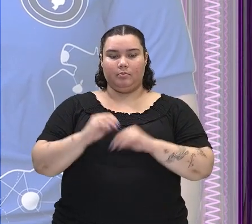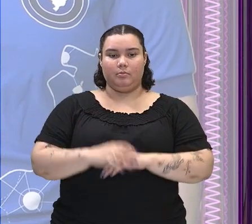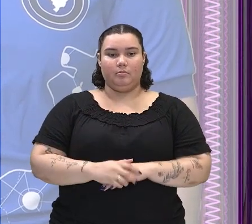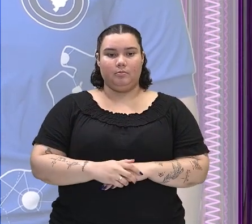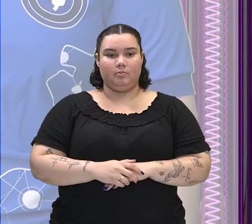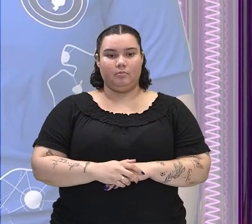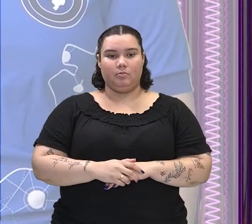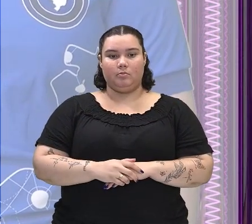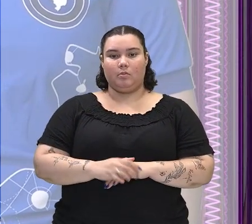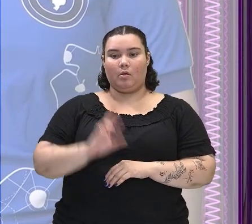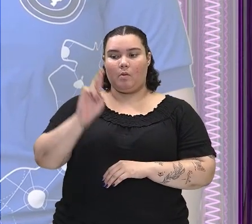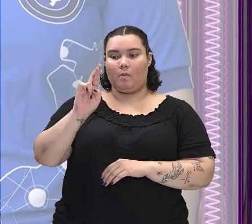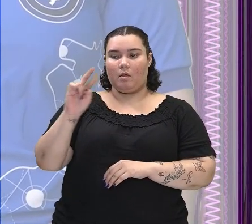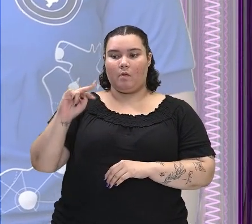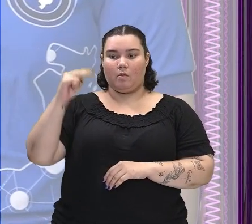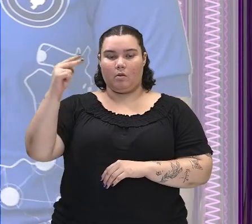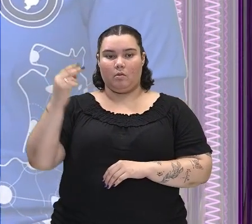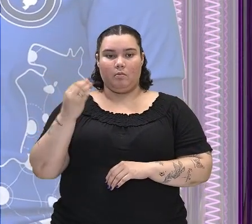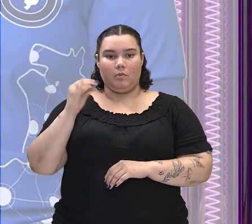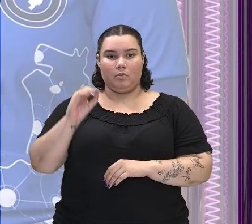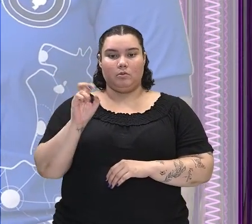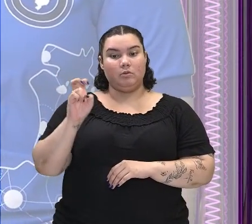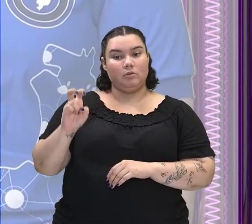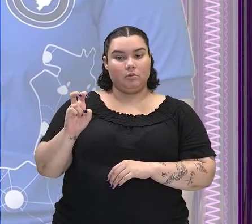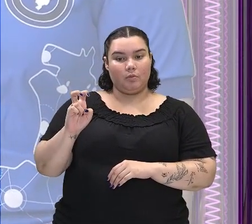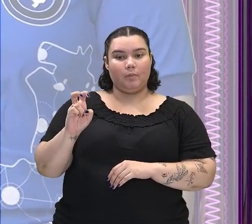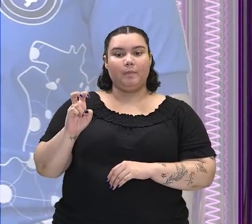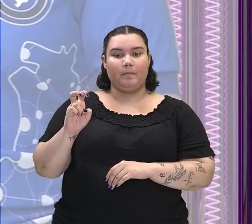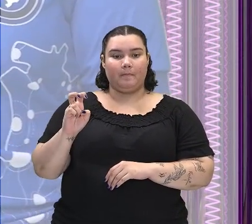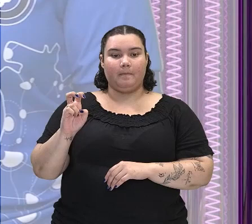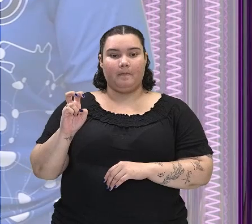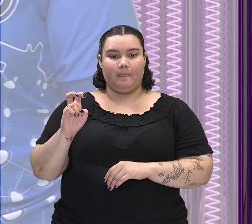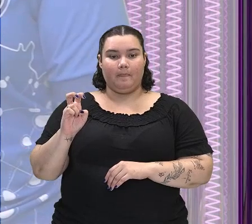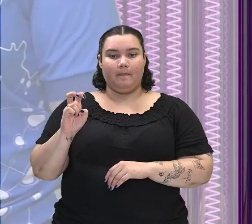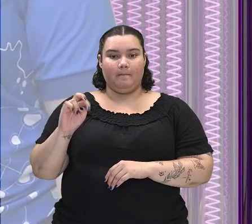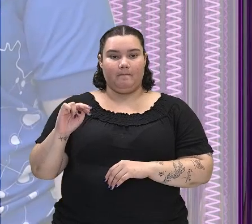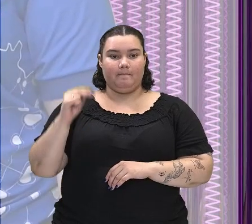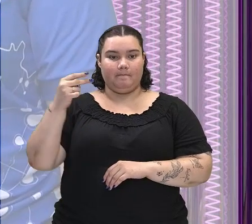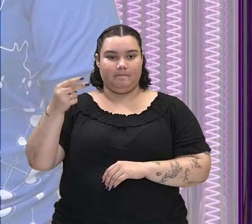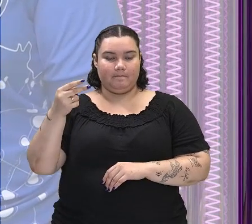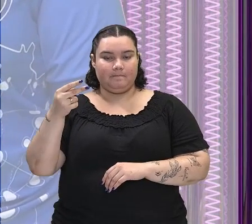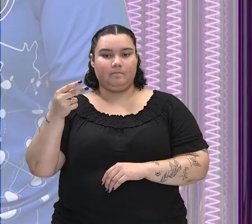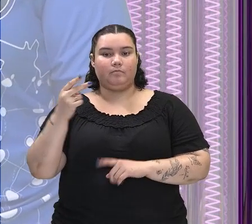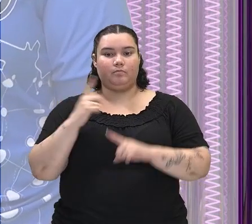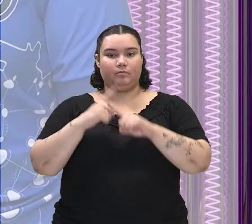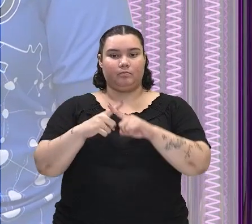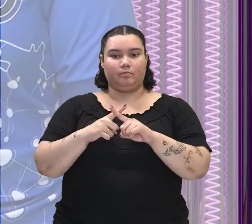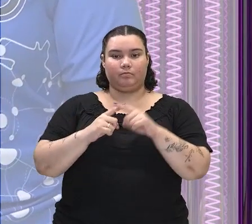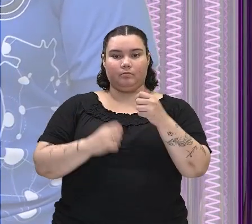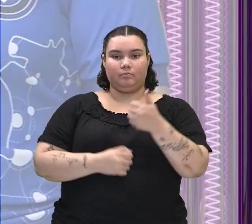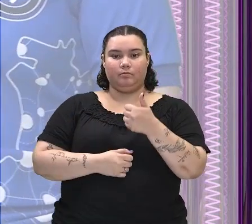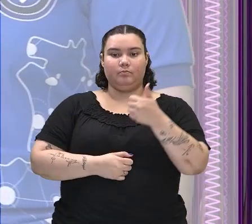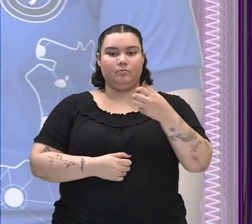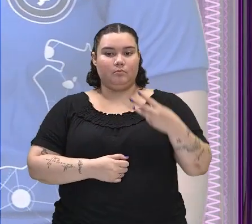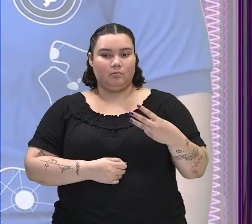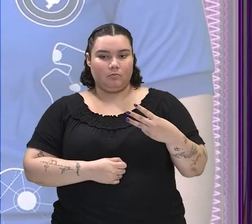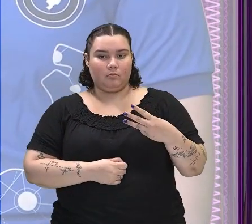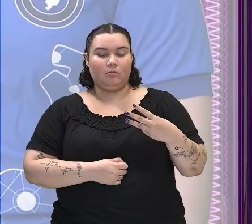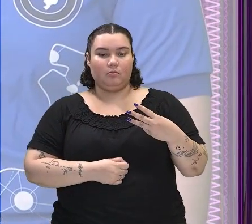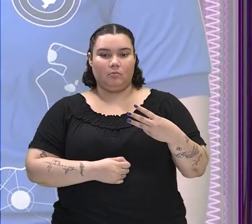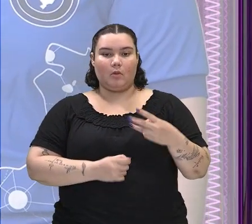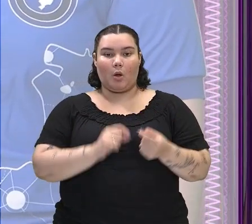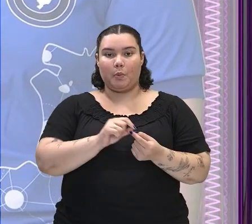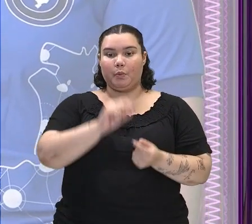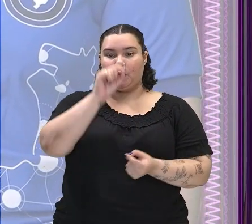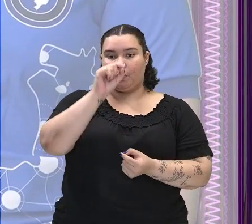No lugar do R ao quadrado, a gente vai colocar esse 5 aqui, né? Então, olha só, 5 ao quadrado vezes a altura, que é esse